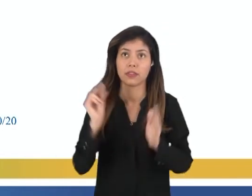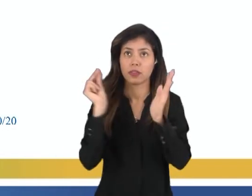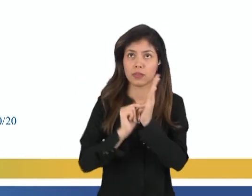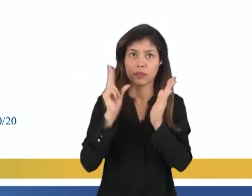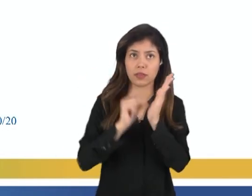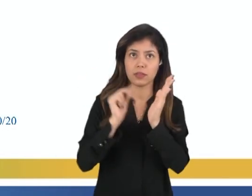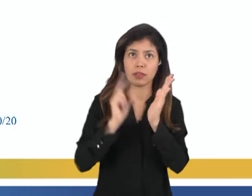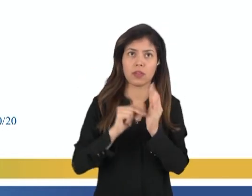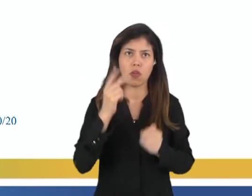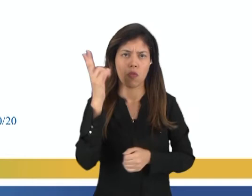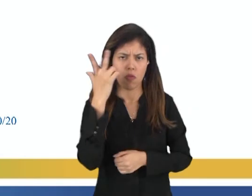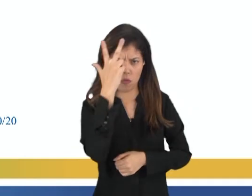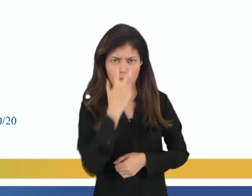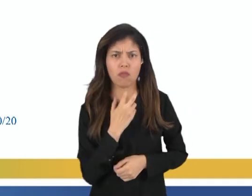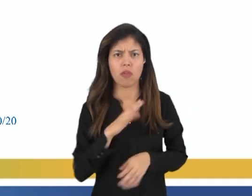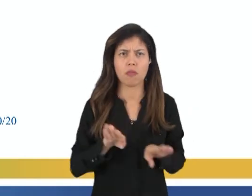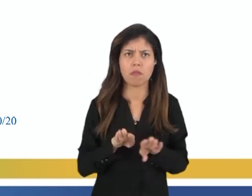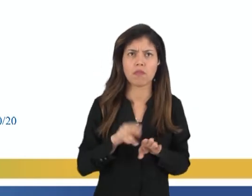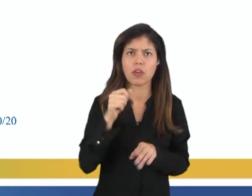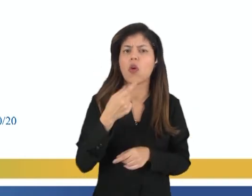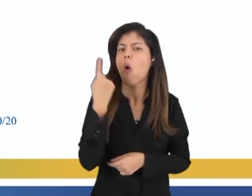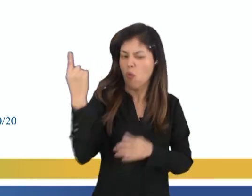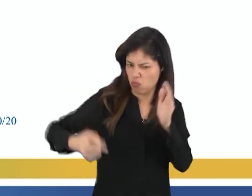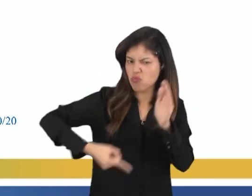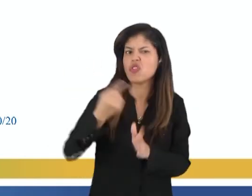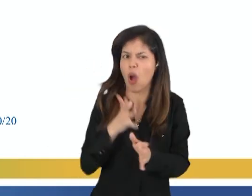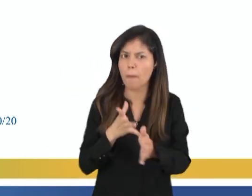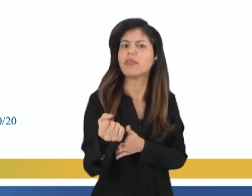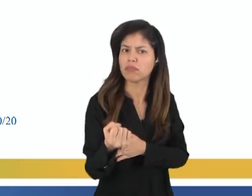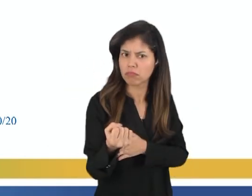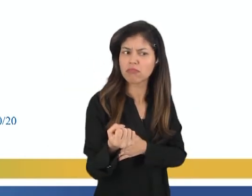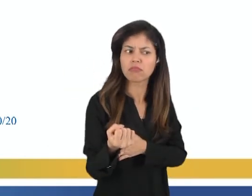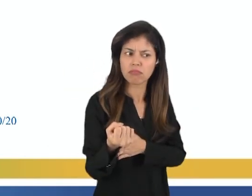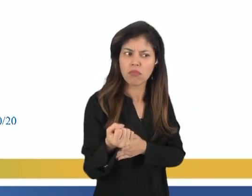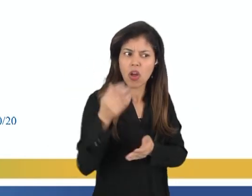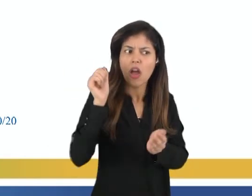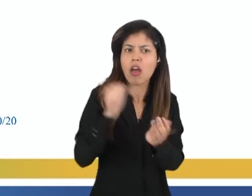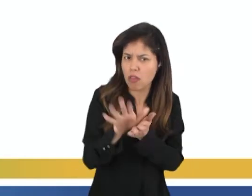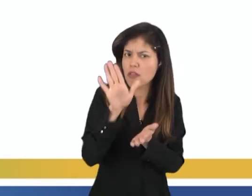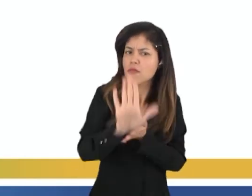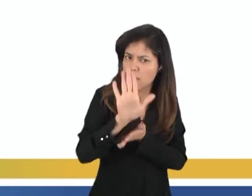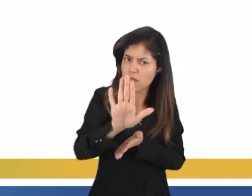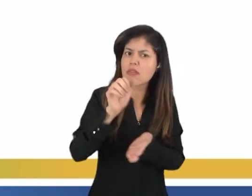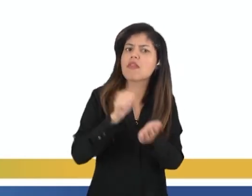Pato Donald, indignado, diz: "Um dia eu te pego." Será que ele vai pegar mesmo?